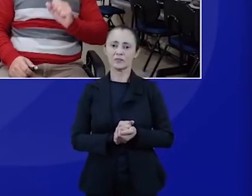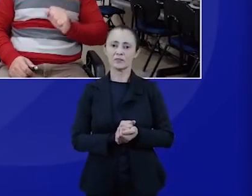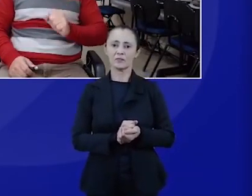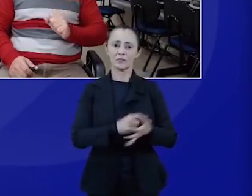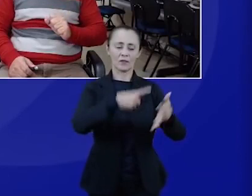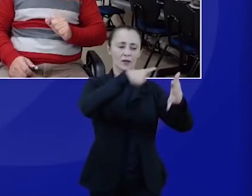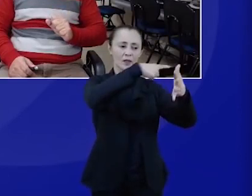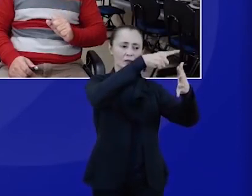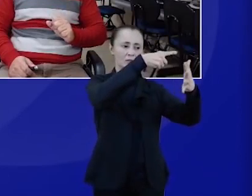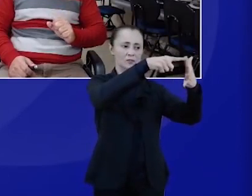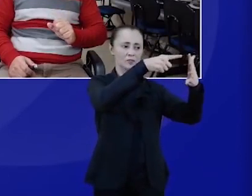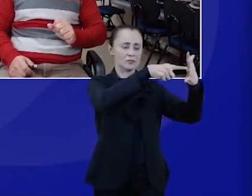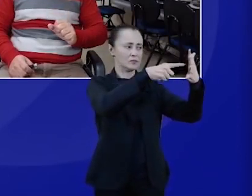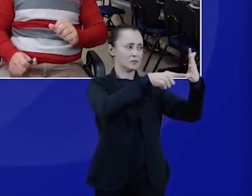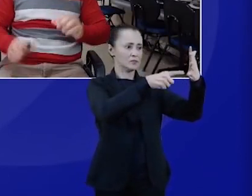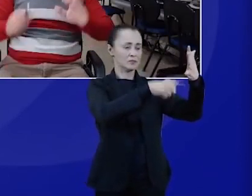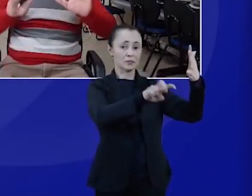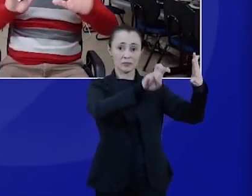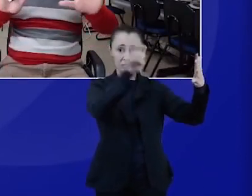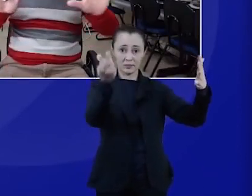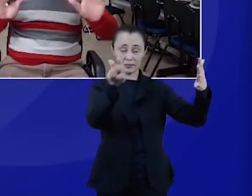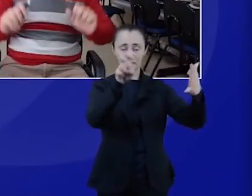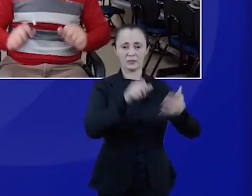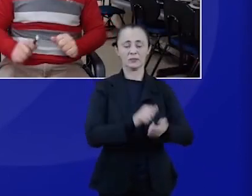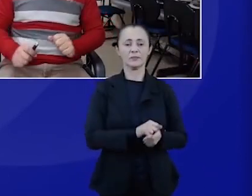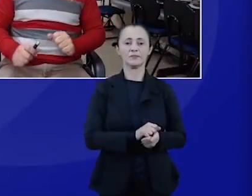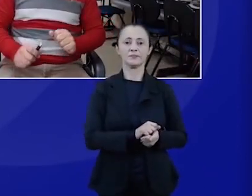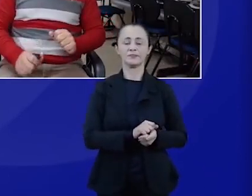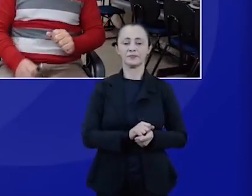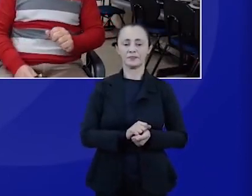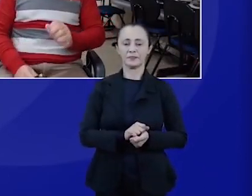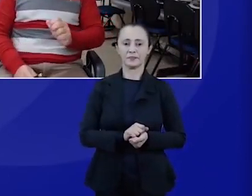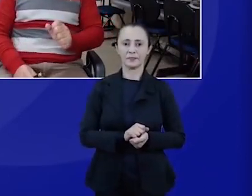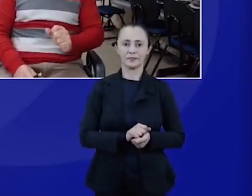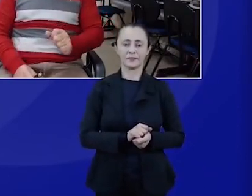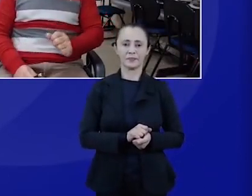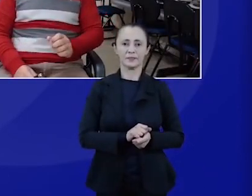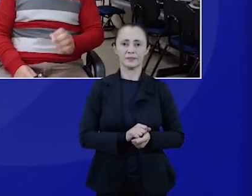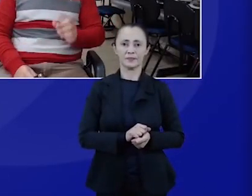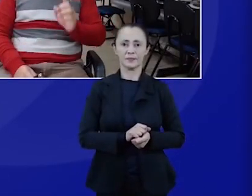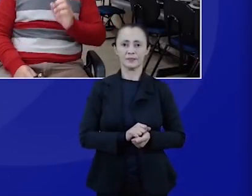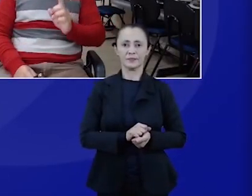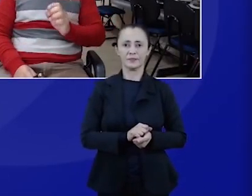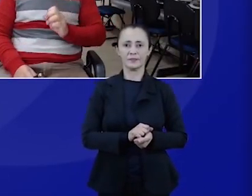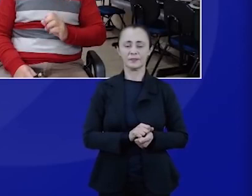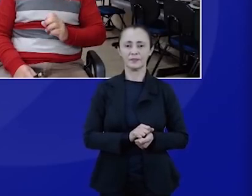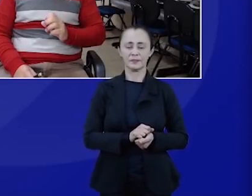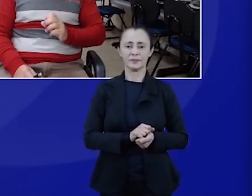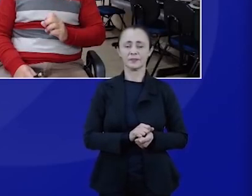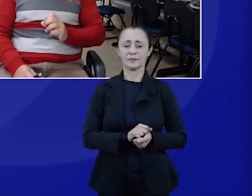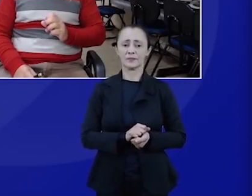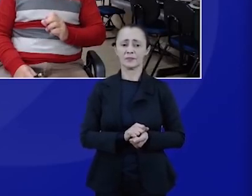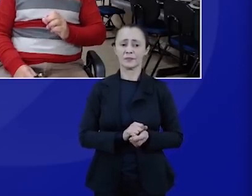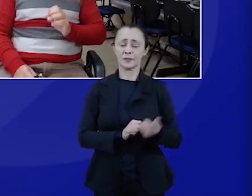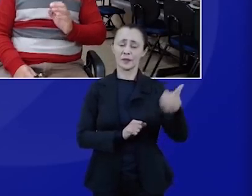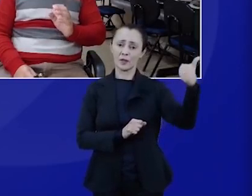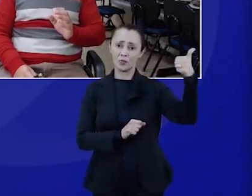são de extrema importância para o nosso conhecimento. Vamos ampliar aí para você. Vamos lá? O primeiro